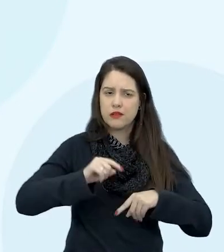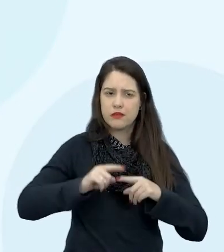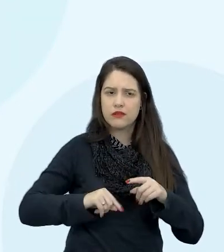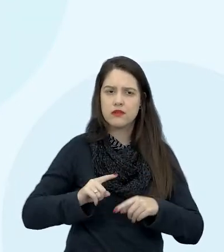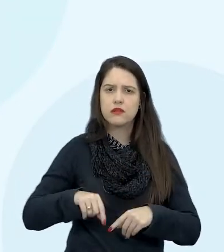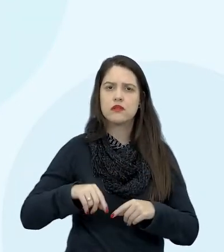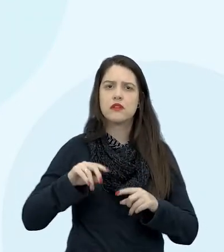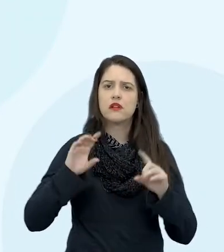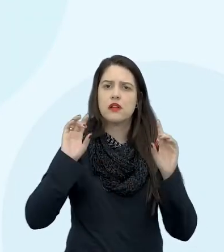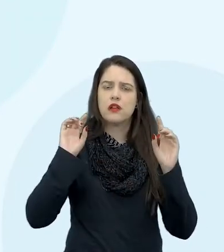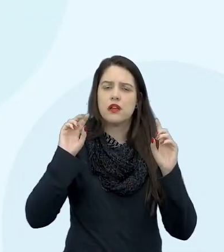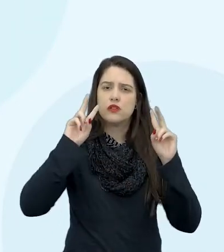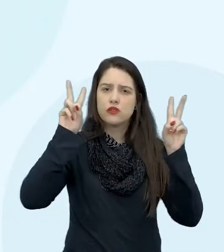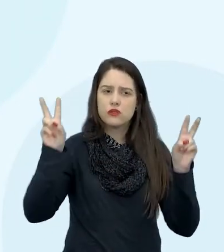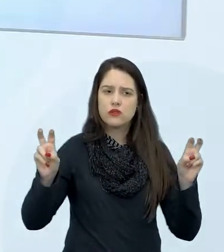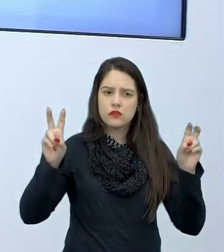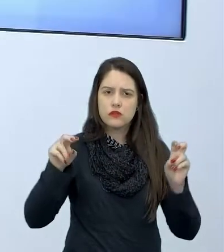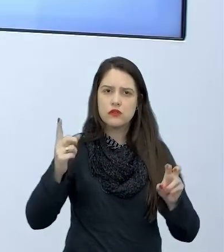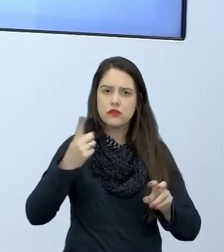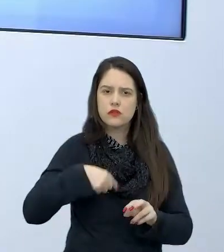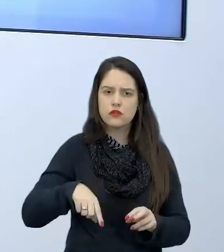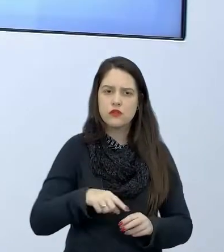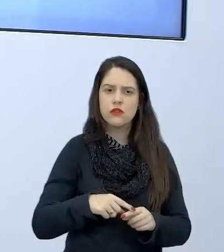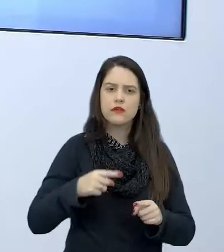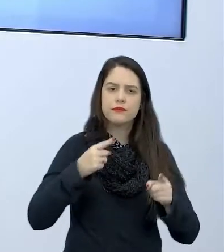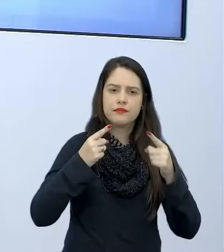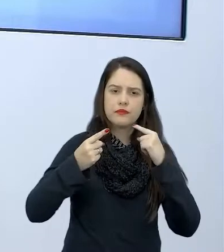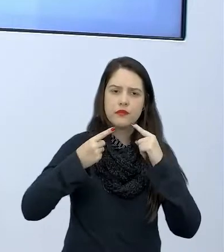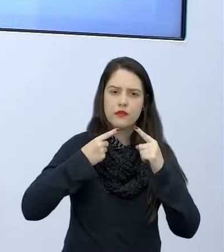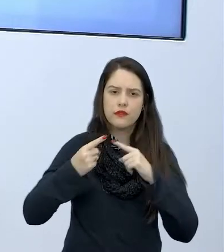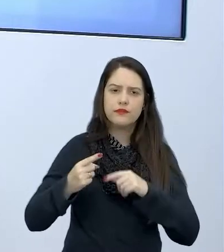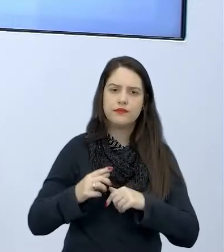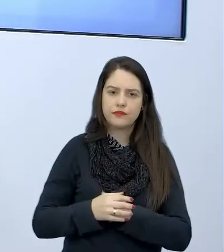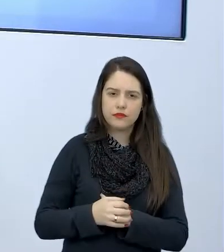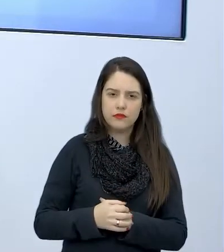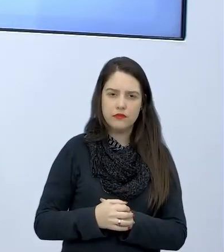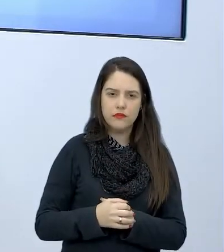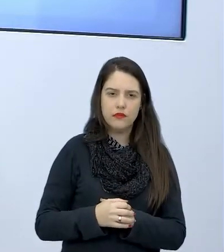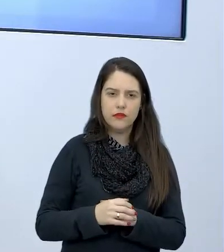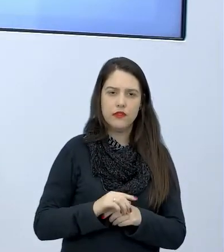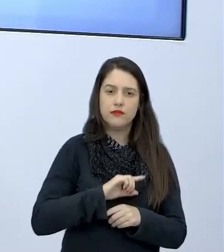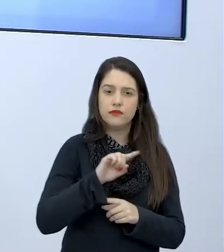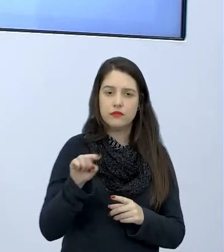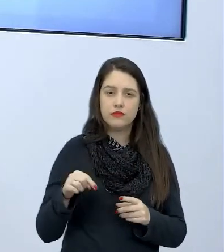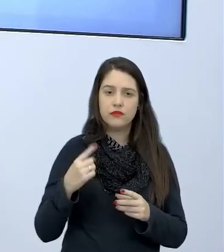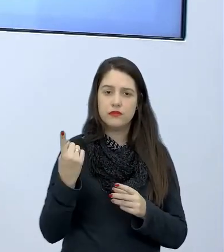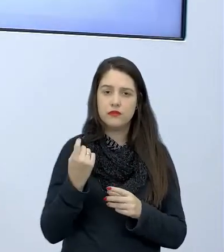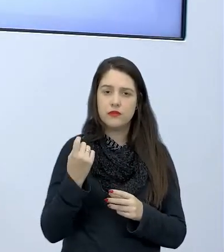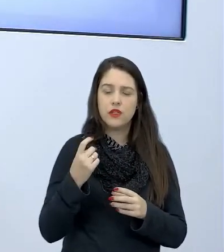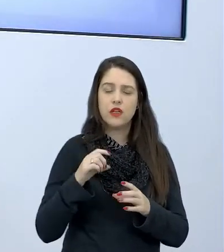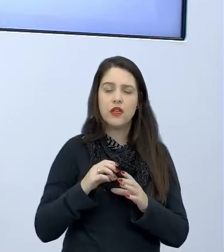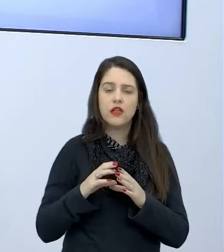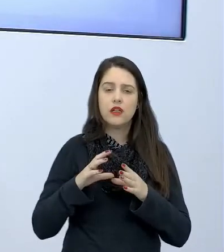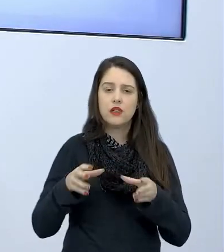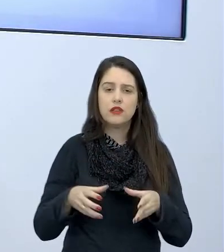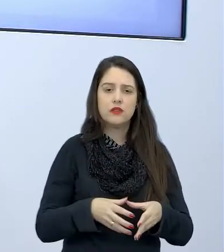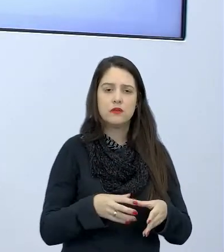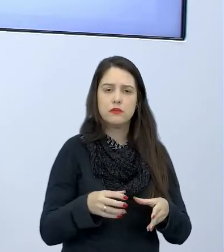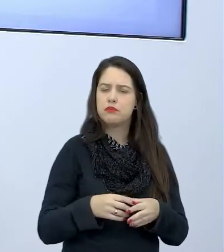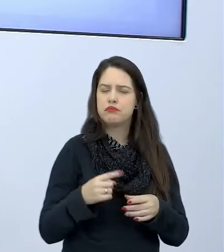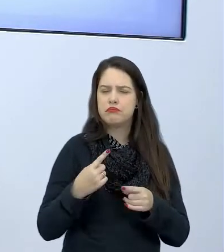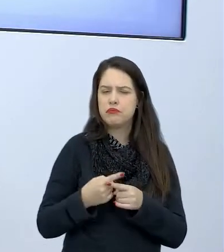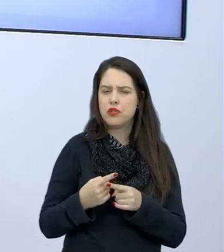sobre a comida síria em relação aos refugiados. Eu indico muito que vocês façam essa leitura. E por que